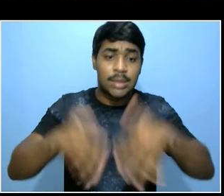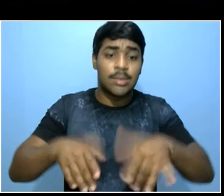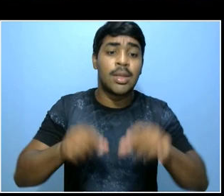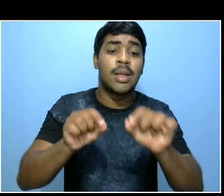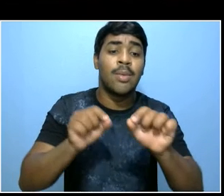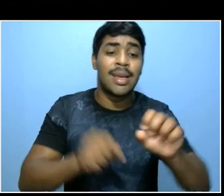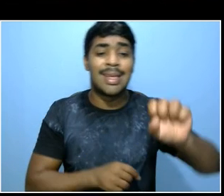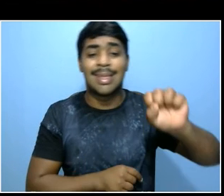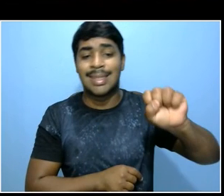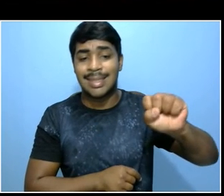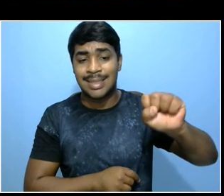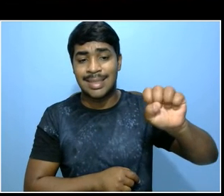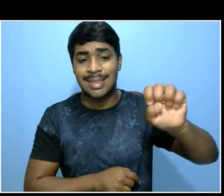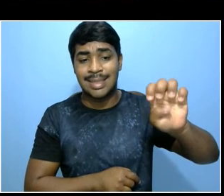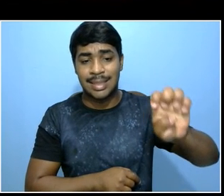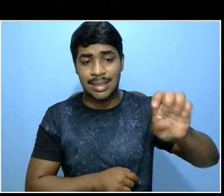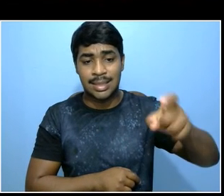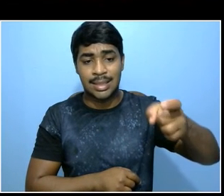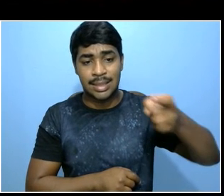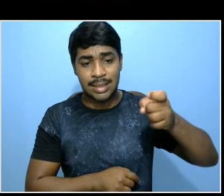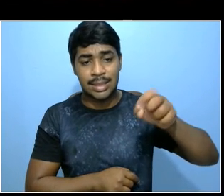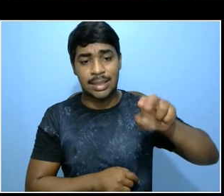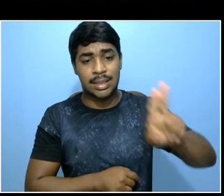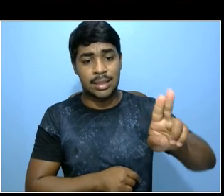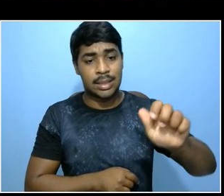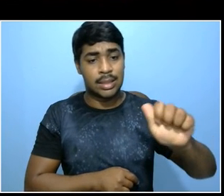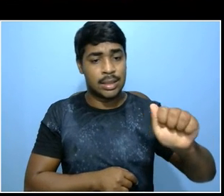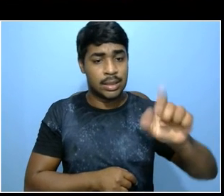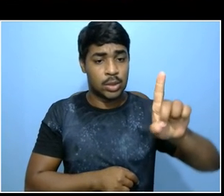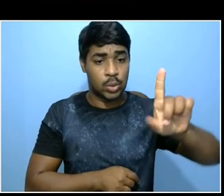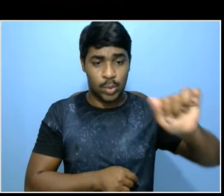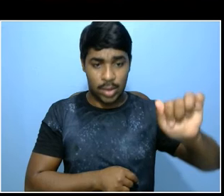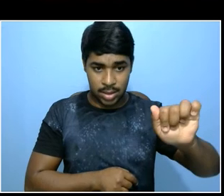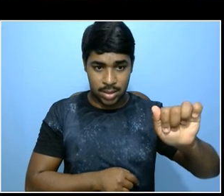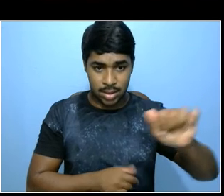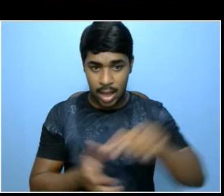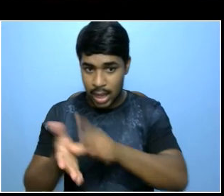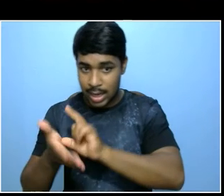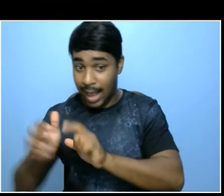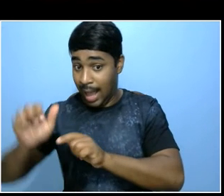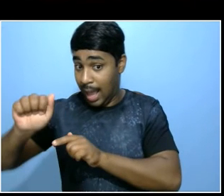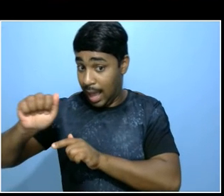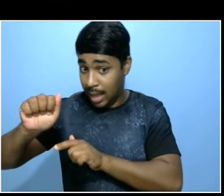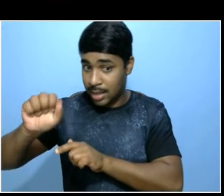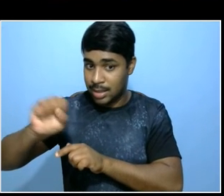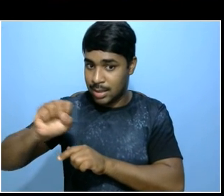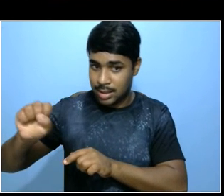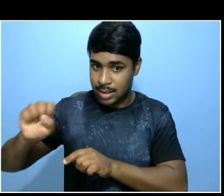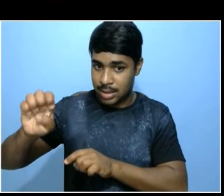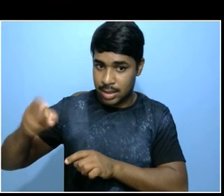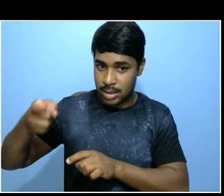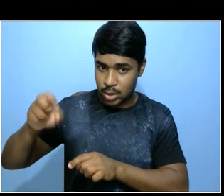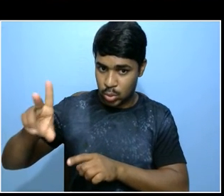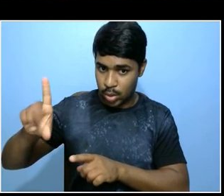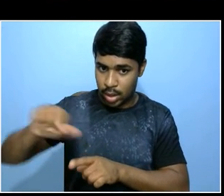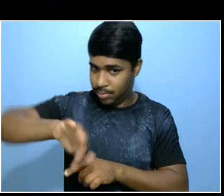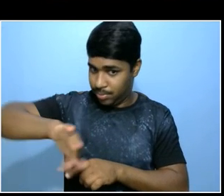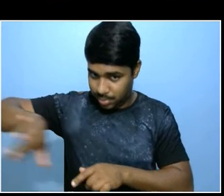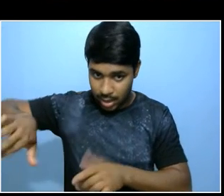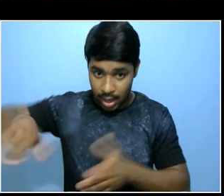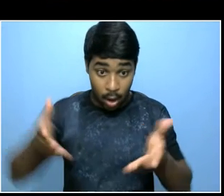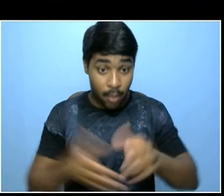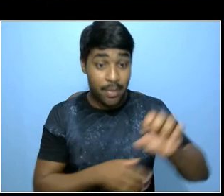tipos. Agora, o que seria a reprodução sexuada? Sem o A no início. Então, nesse tipo de reprodução aqui, nós vamos ter,